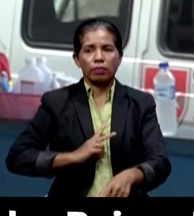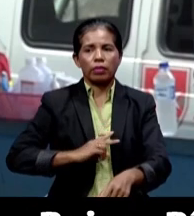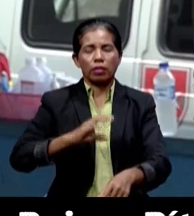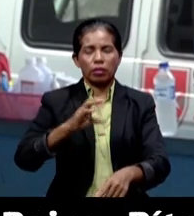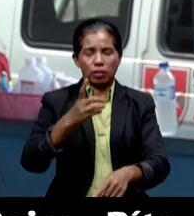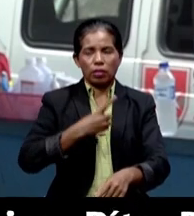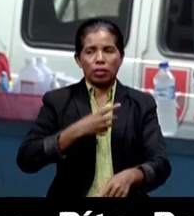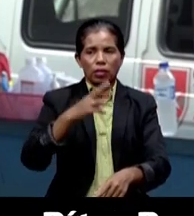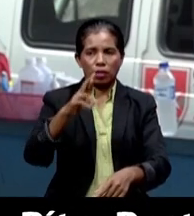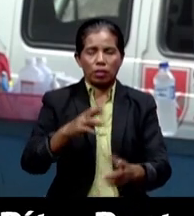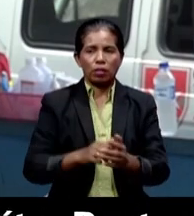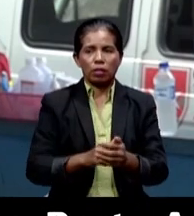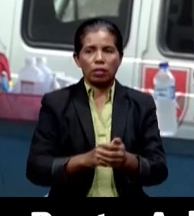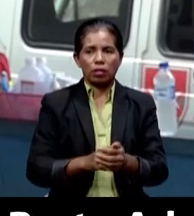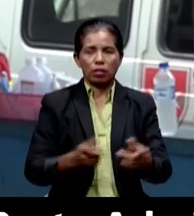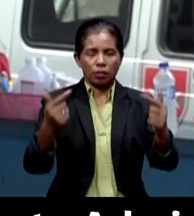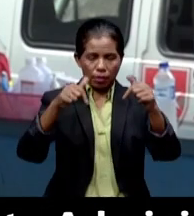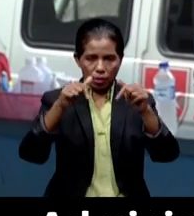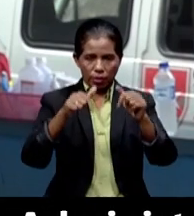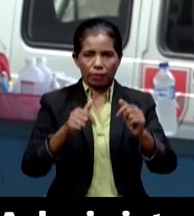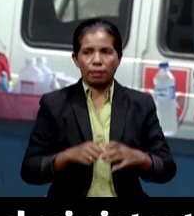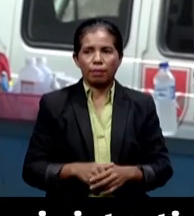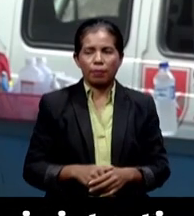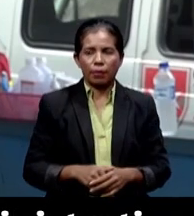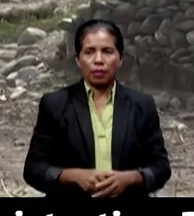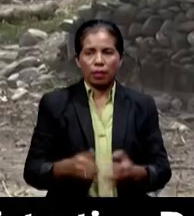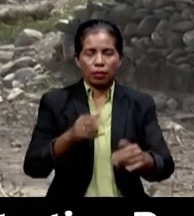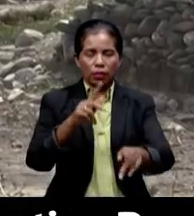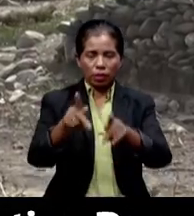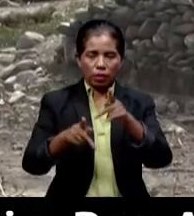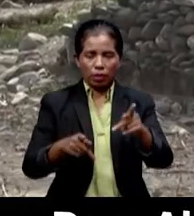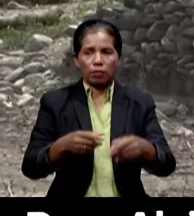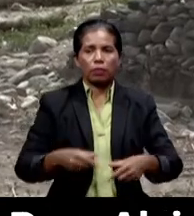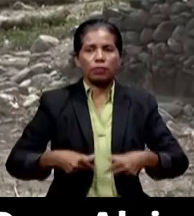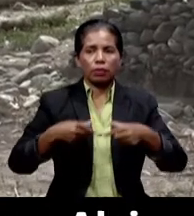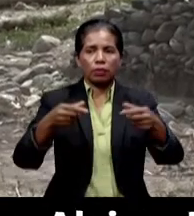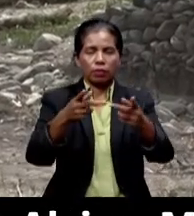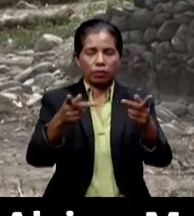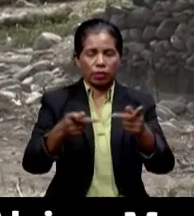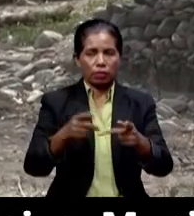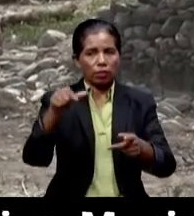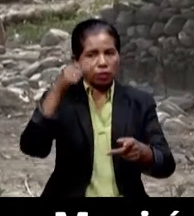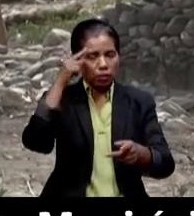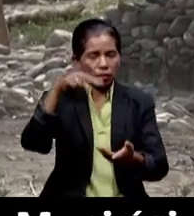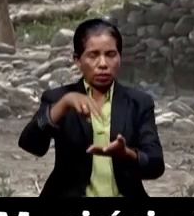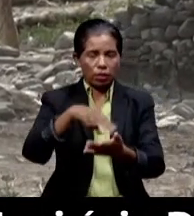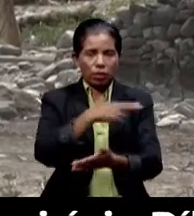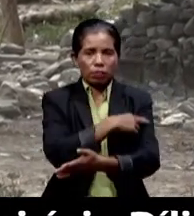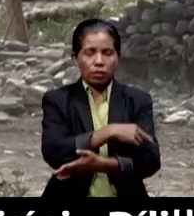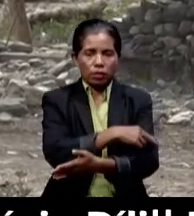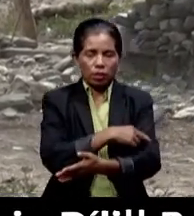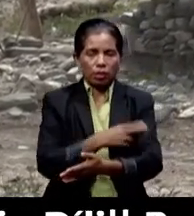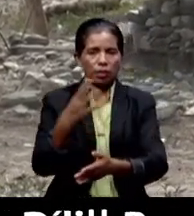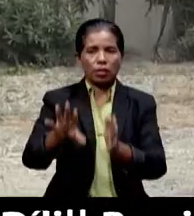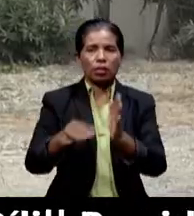dar, então, de que mais de ter, né? Dadaung ne comunidade oferece onarai ba governo atu hari posto saúde ne